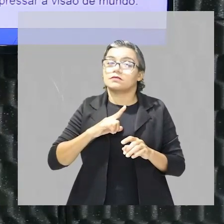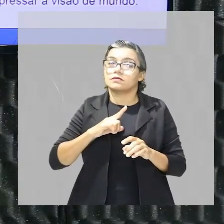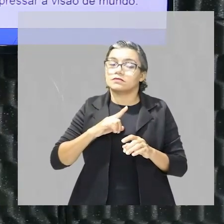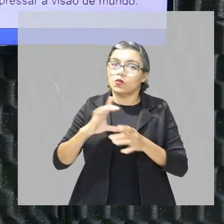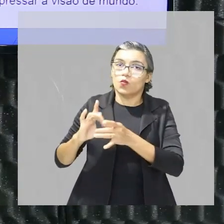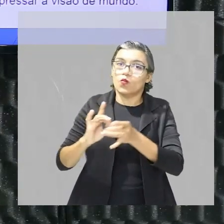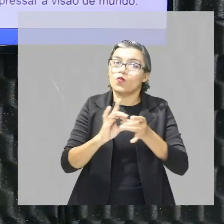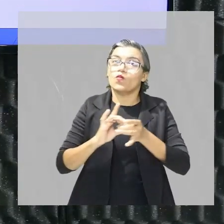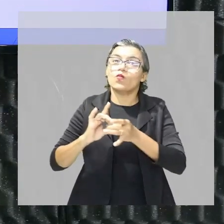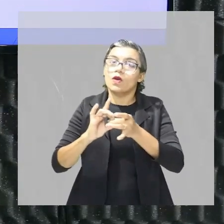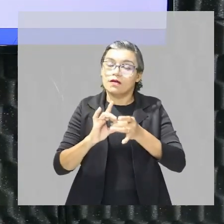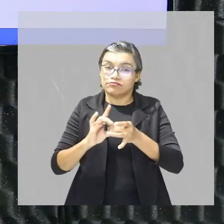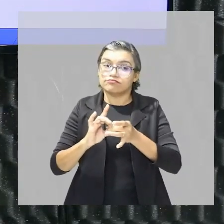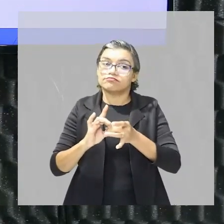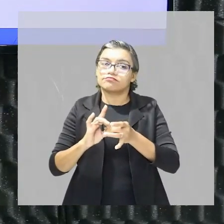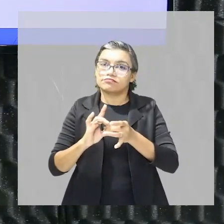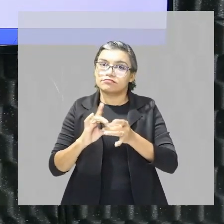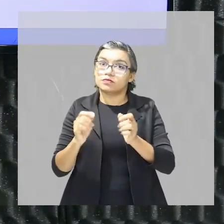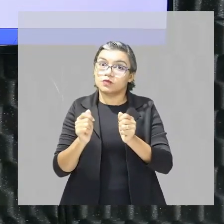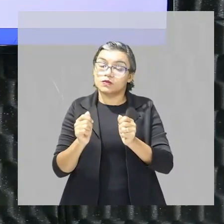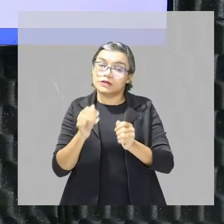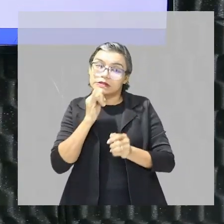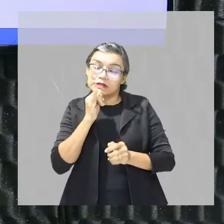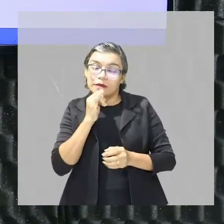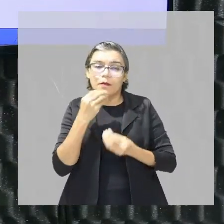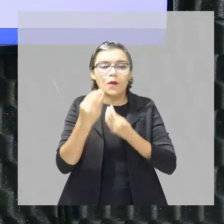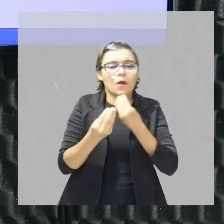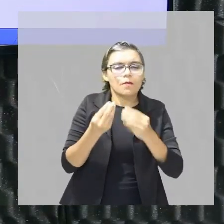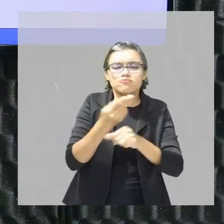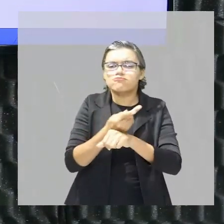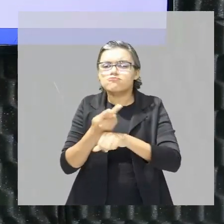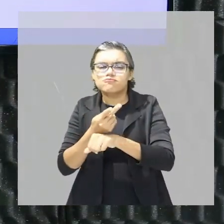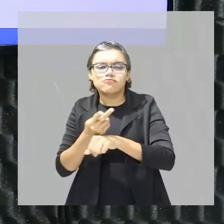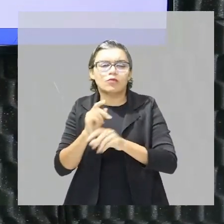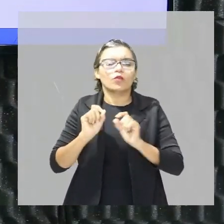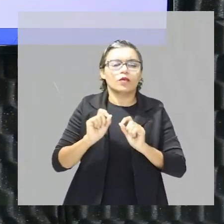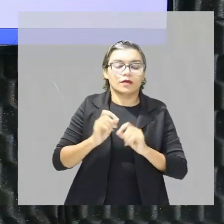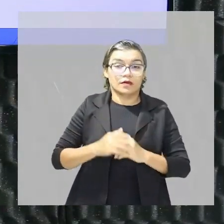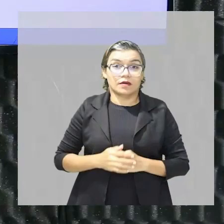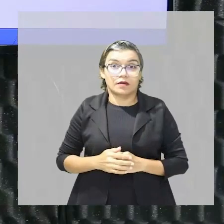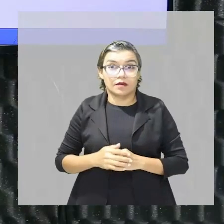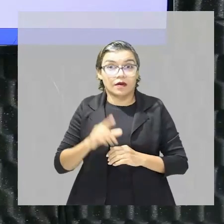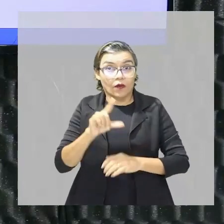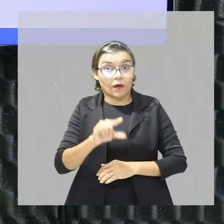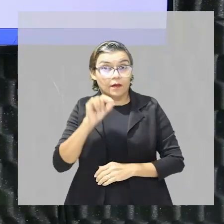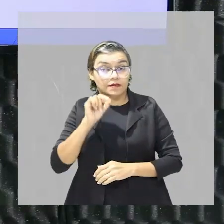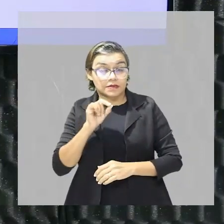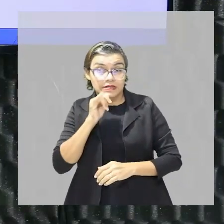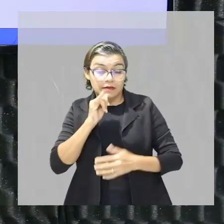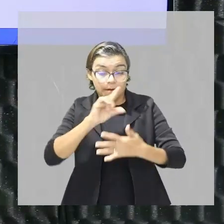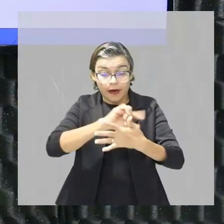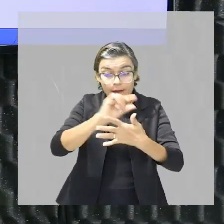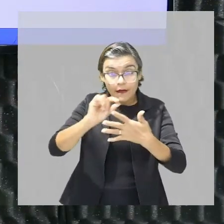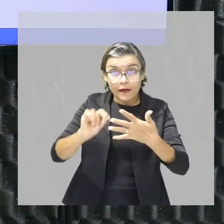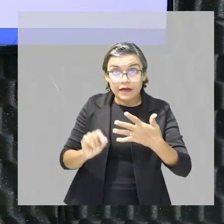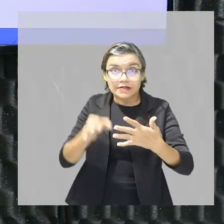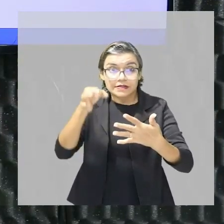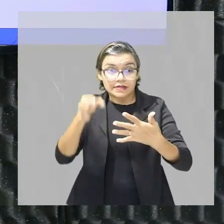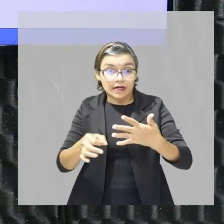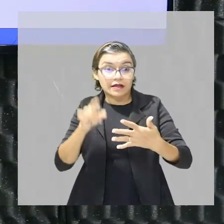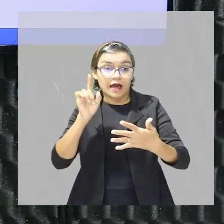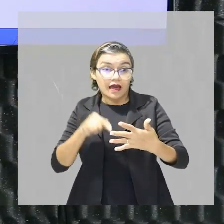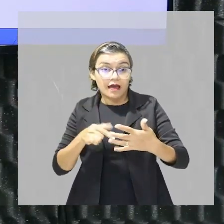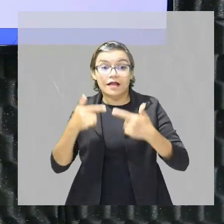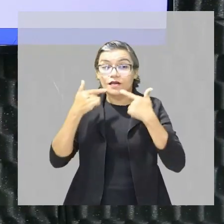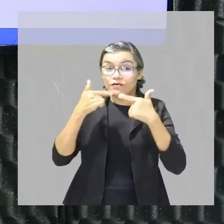Ellen como E aí Praça Estela em comum aqui a única opção que eu tenho na verdade é a